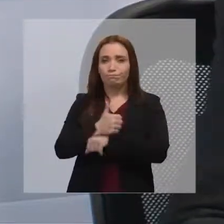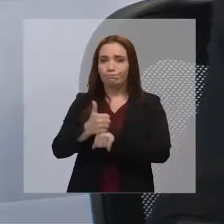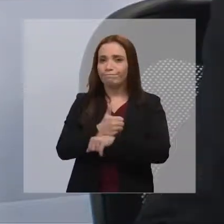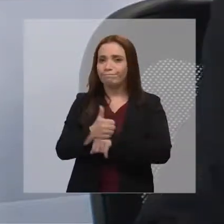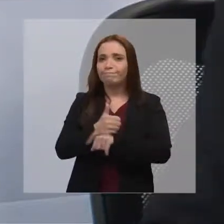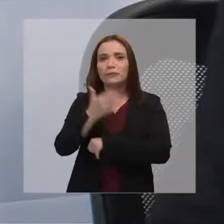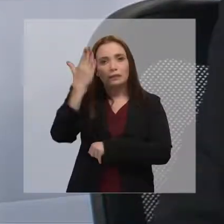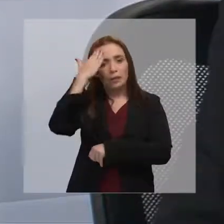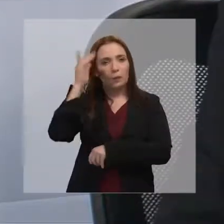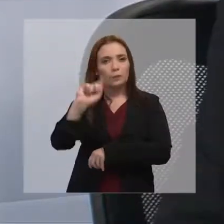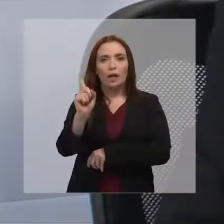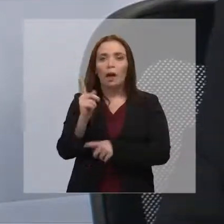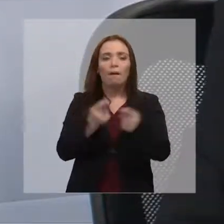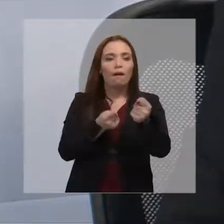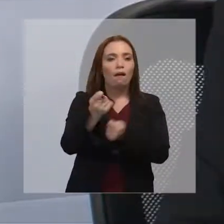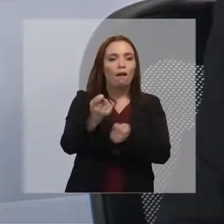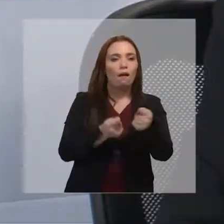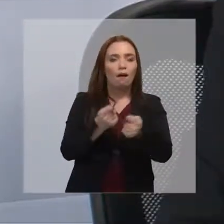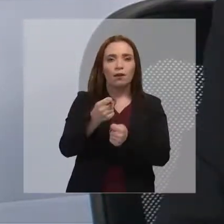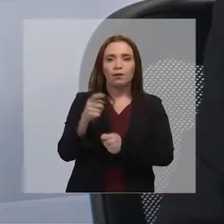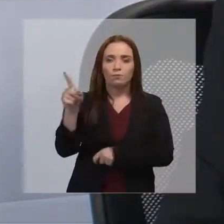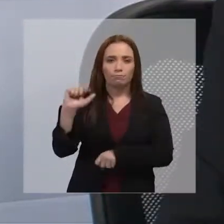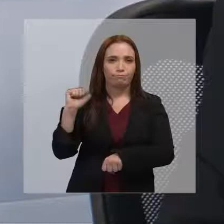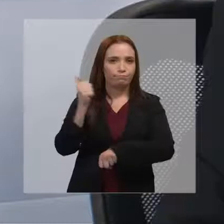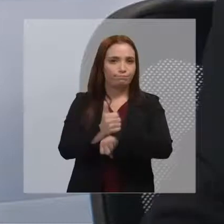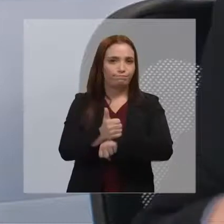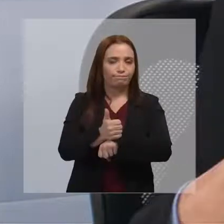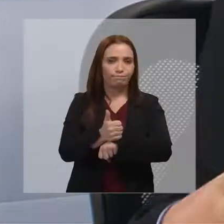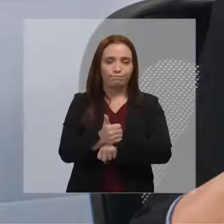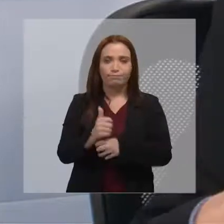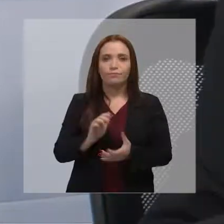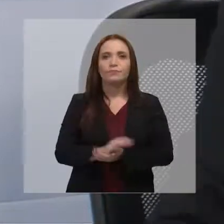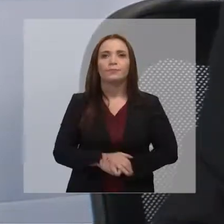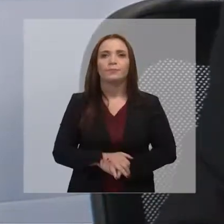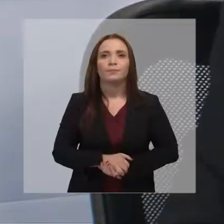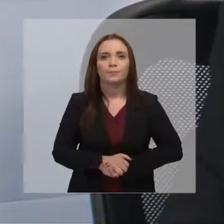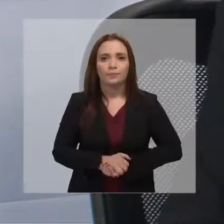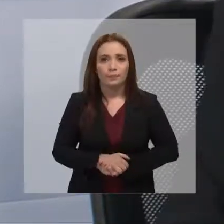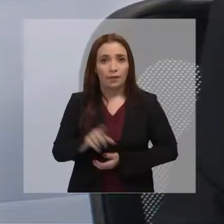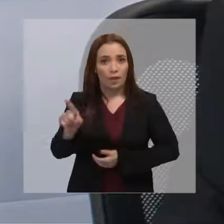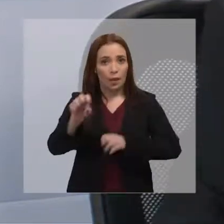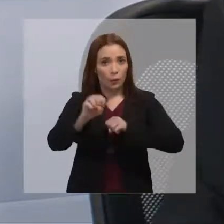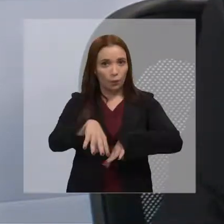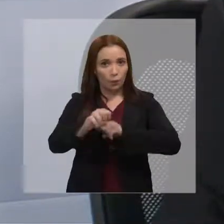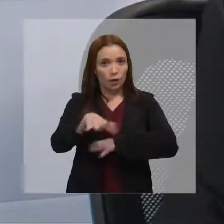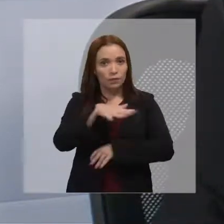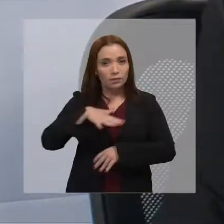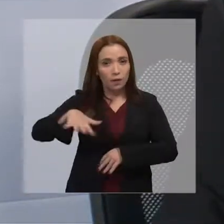capacidade administrativa de continuar à frente daquela tão importante